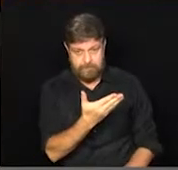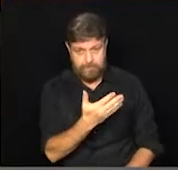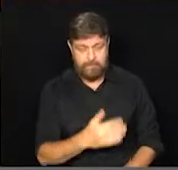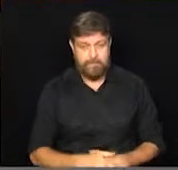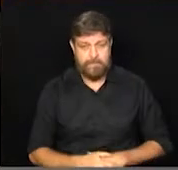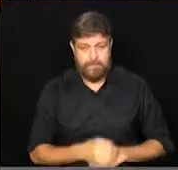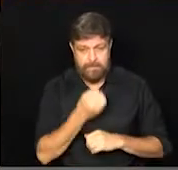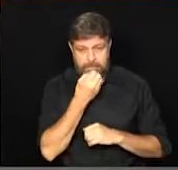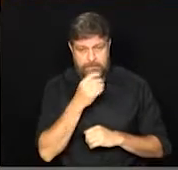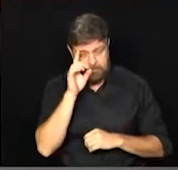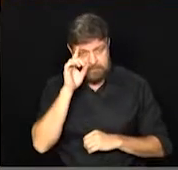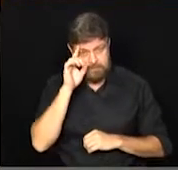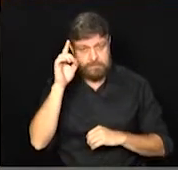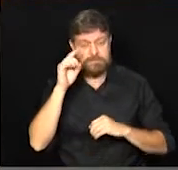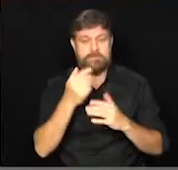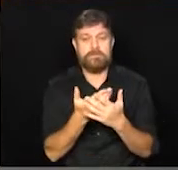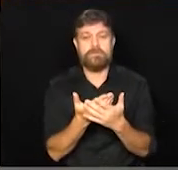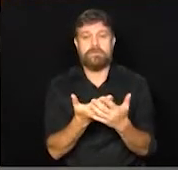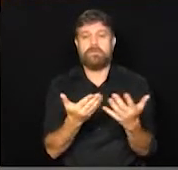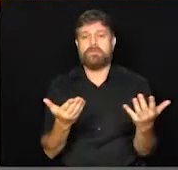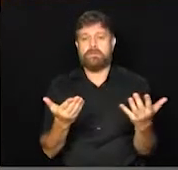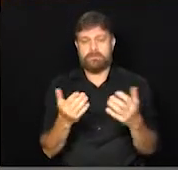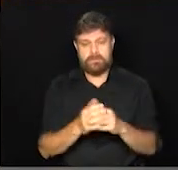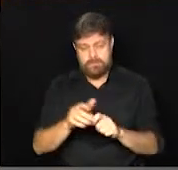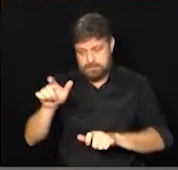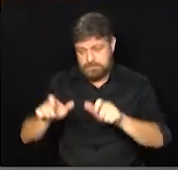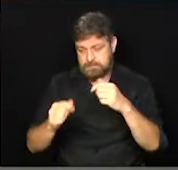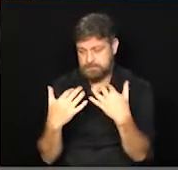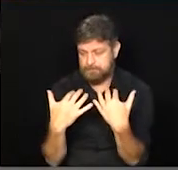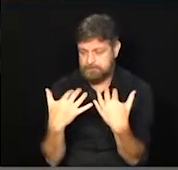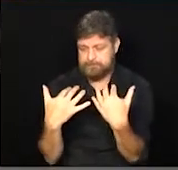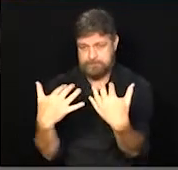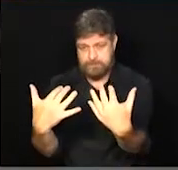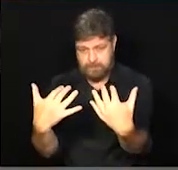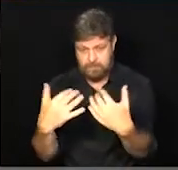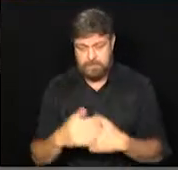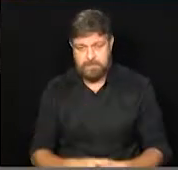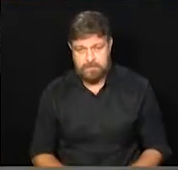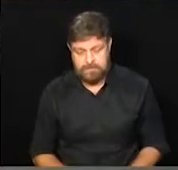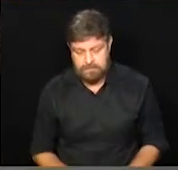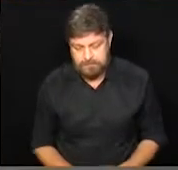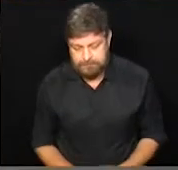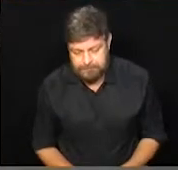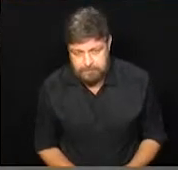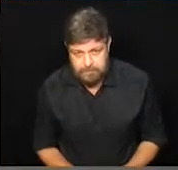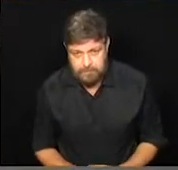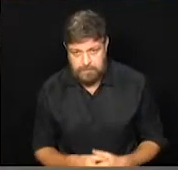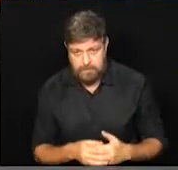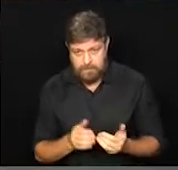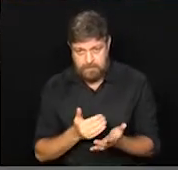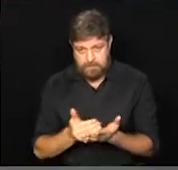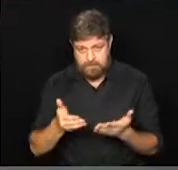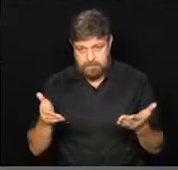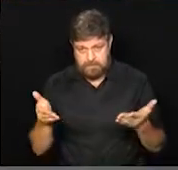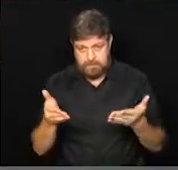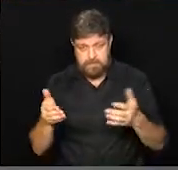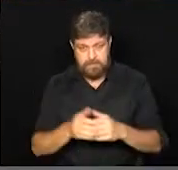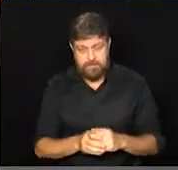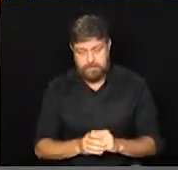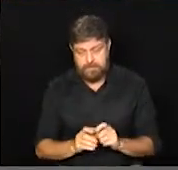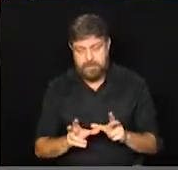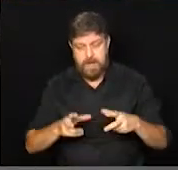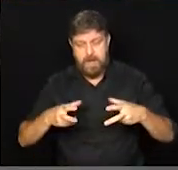Bom dia a todas, todos e todes. Eu declaro aberta, então, a reunião da